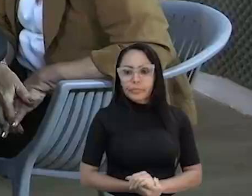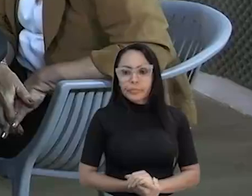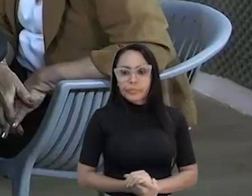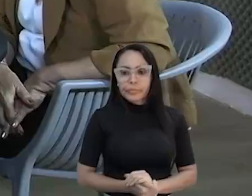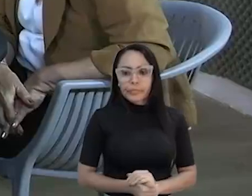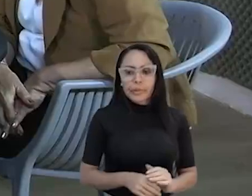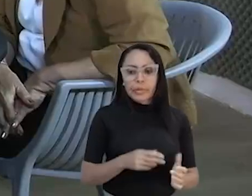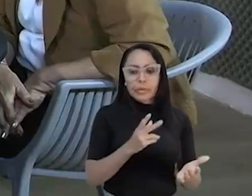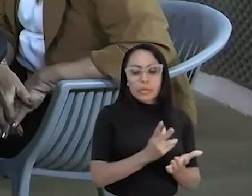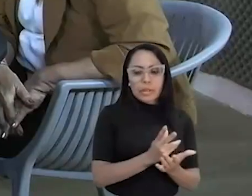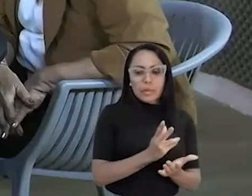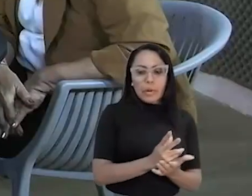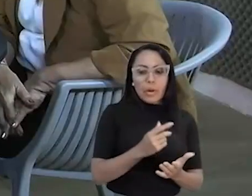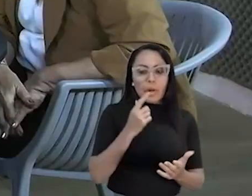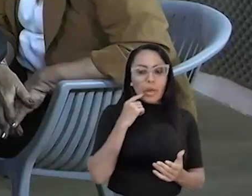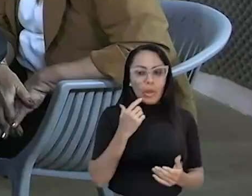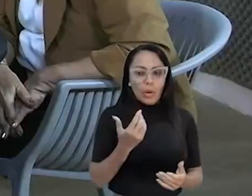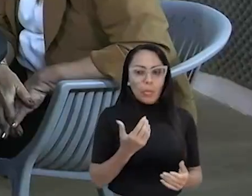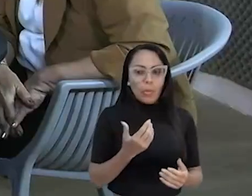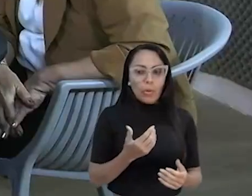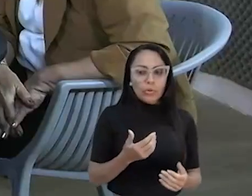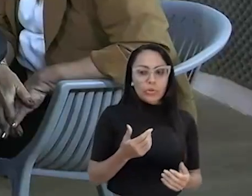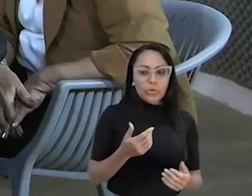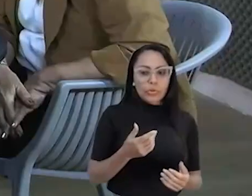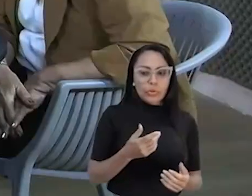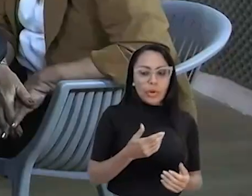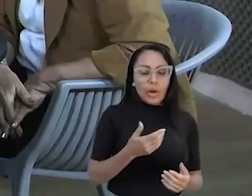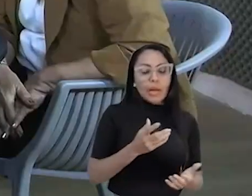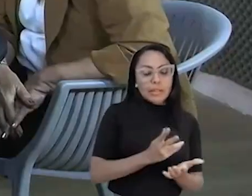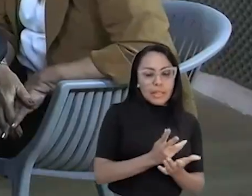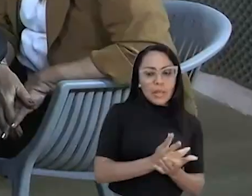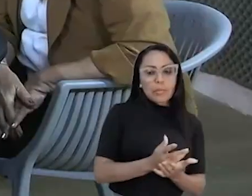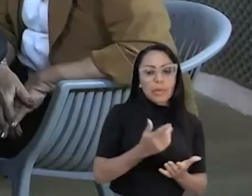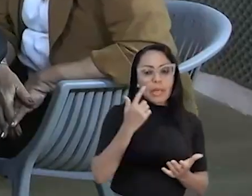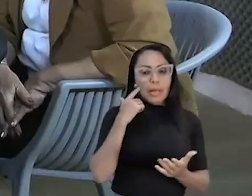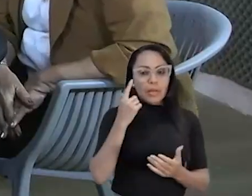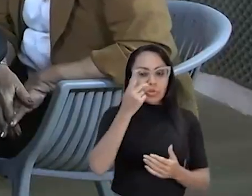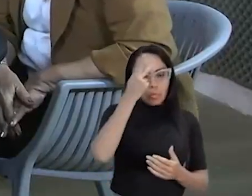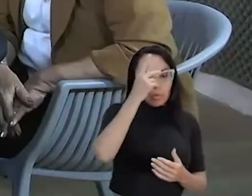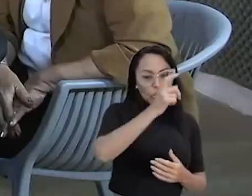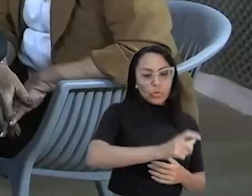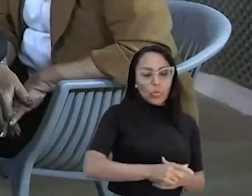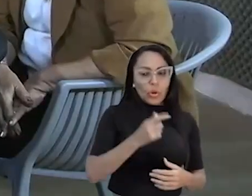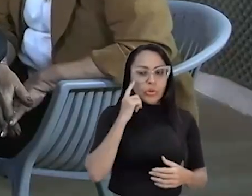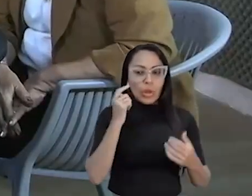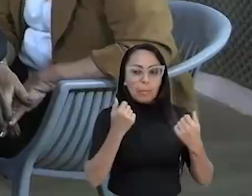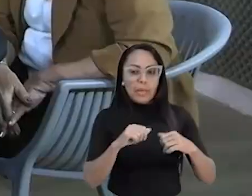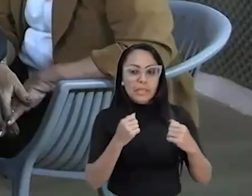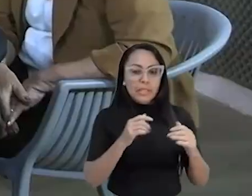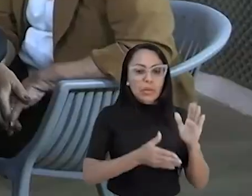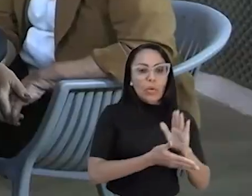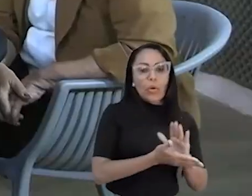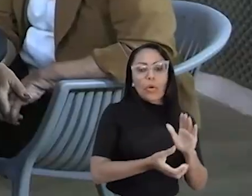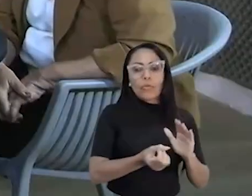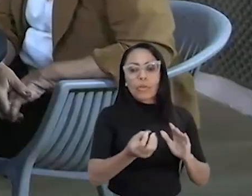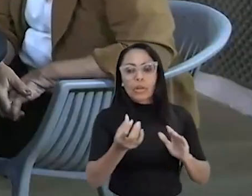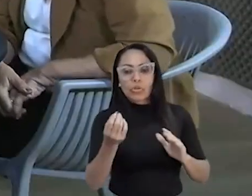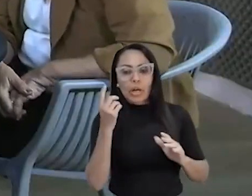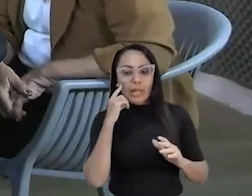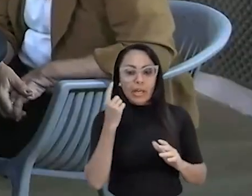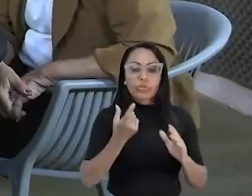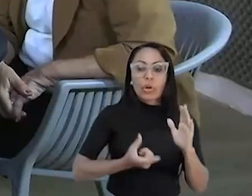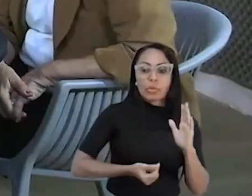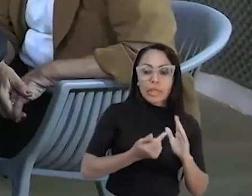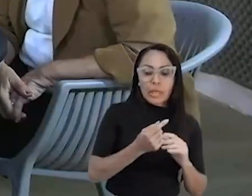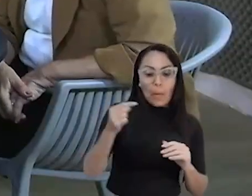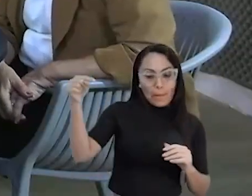se eu quiser, posso almoçar todo dia na beira da praia. E as pessoas, para fazer isso, precisam viajar e gastar um dinheirão para